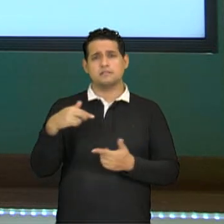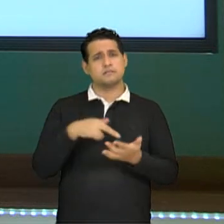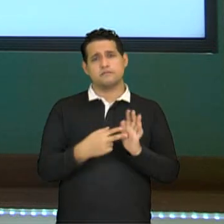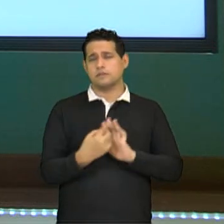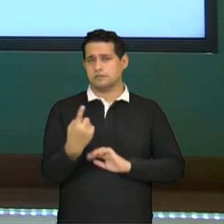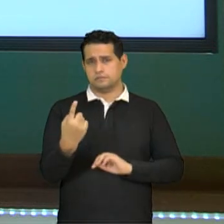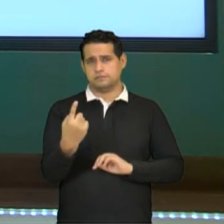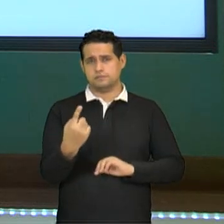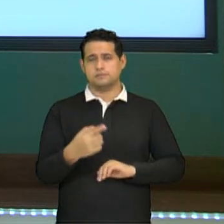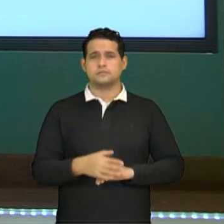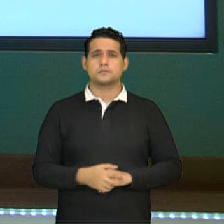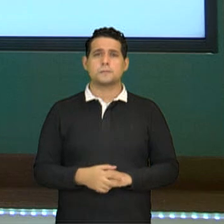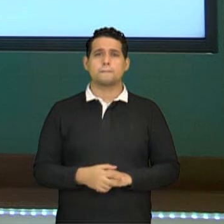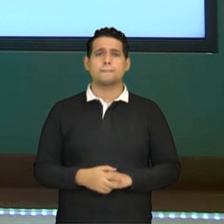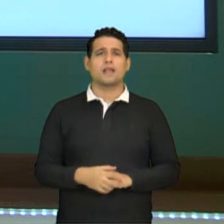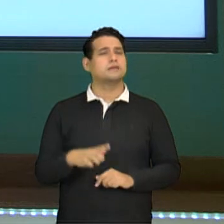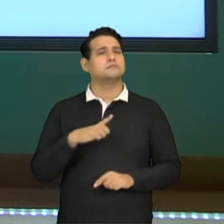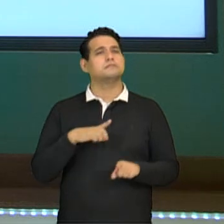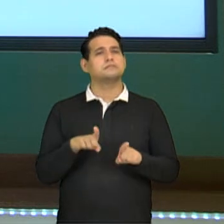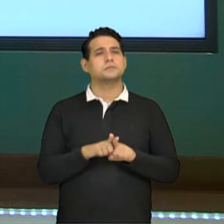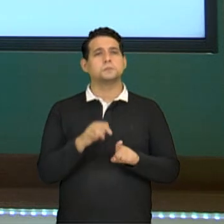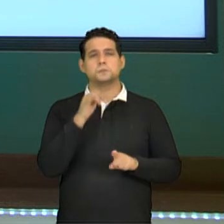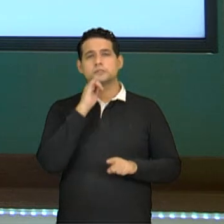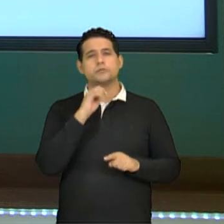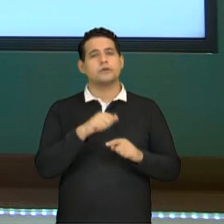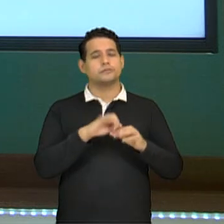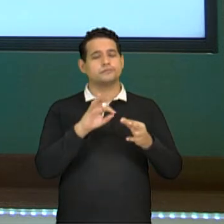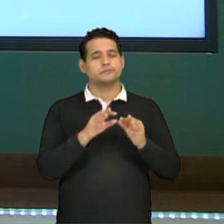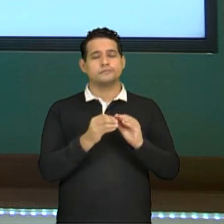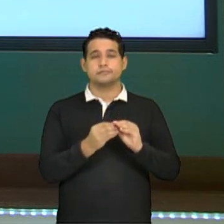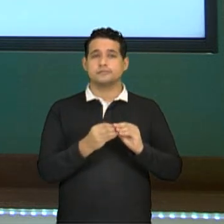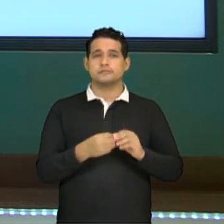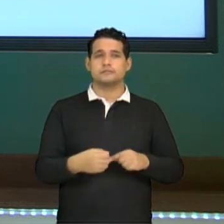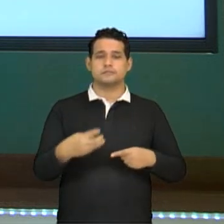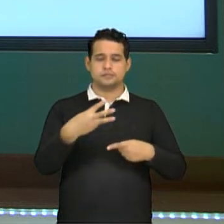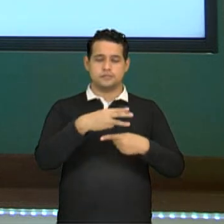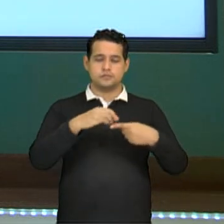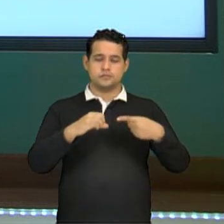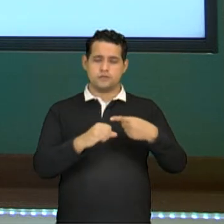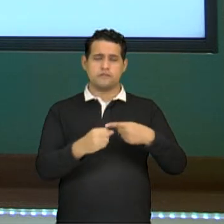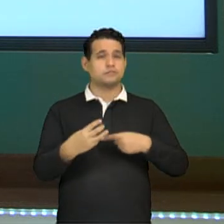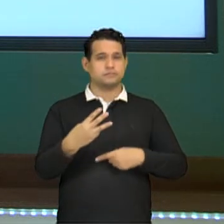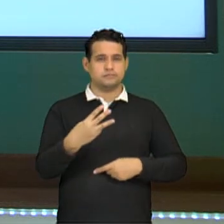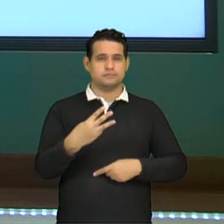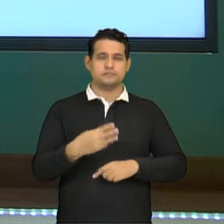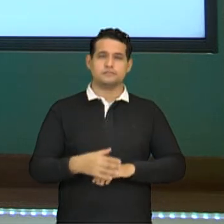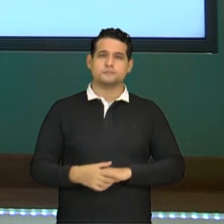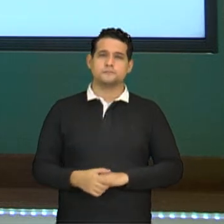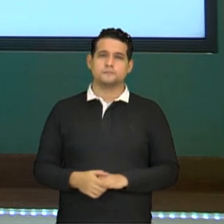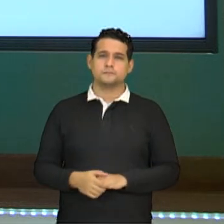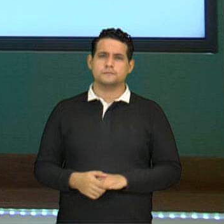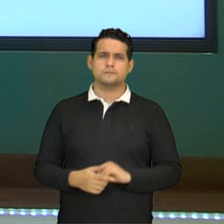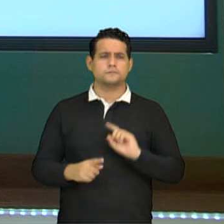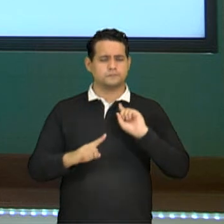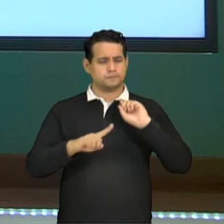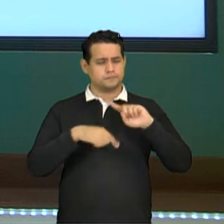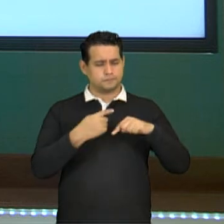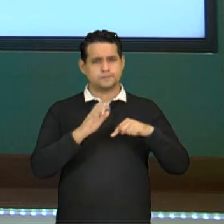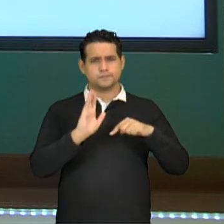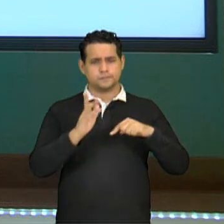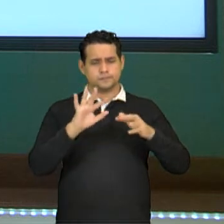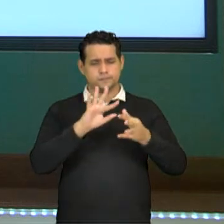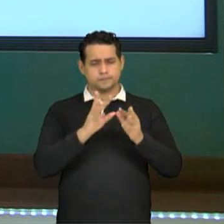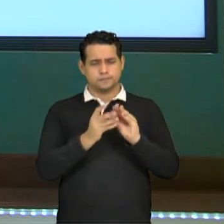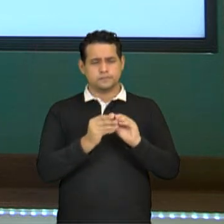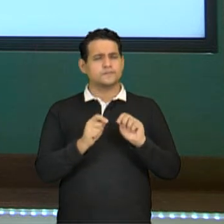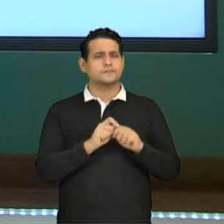1, ok? E aqui também, ó, posso simplificar 3 e 9 por 3, certo? Depois que eu